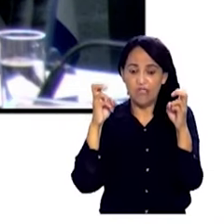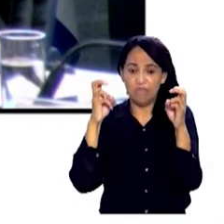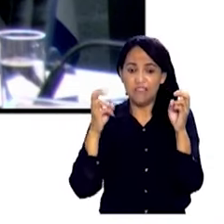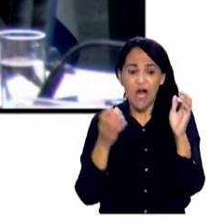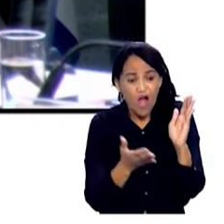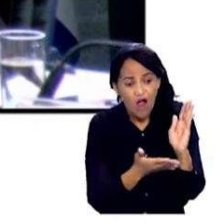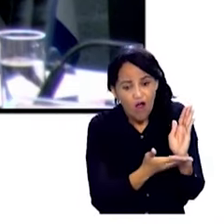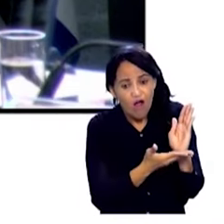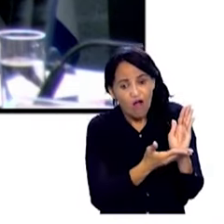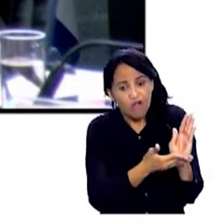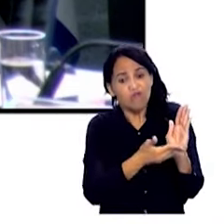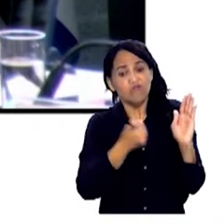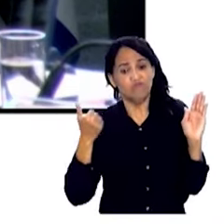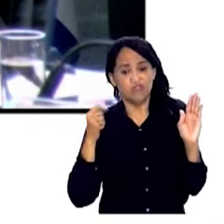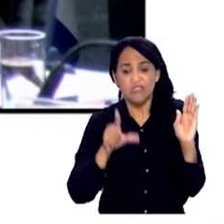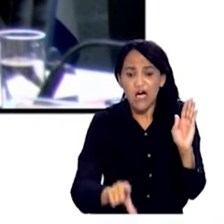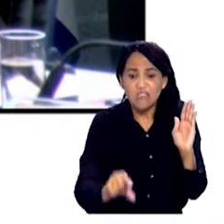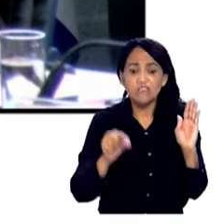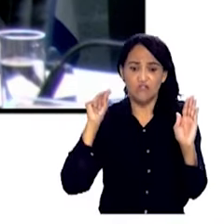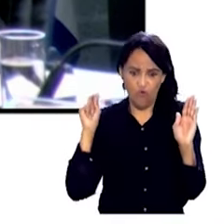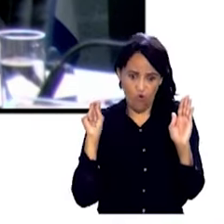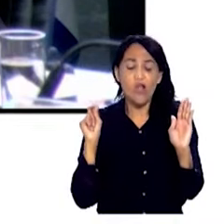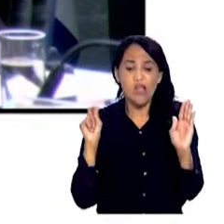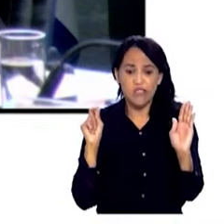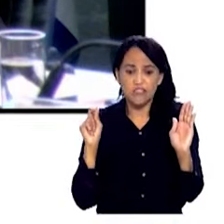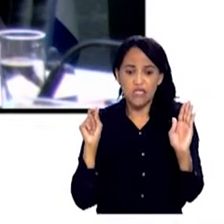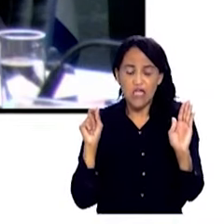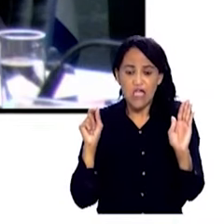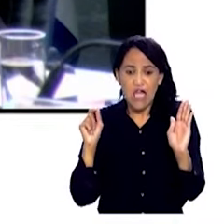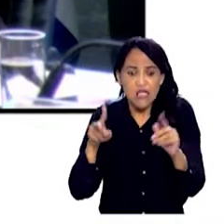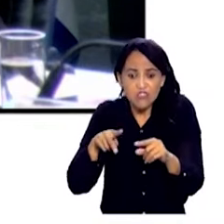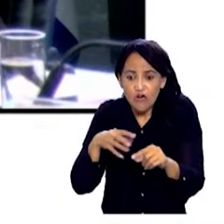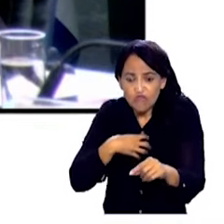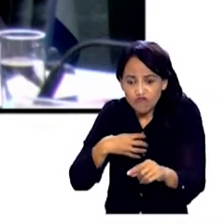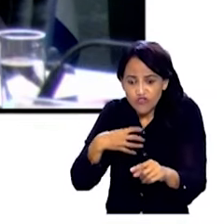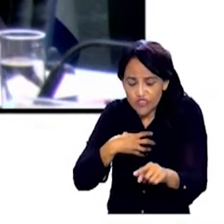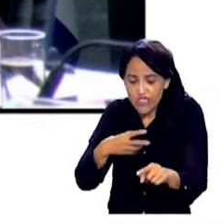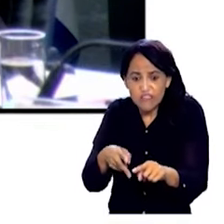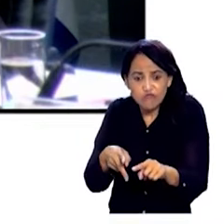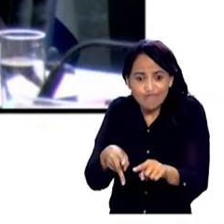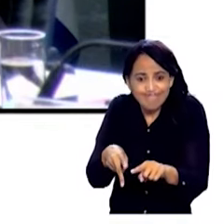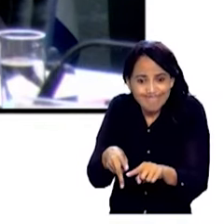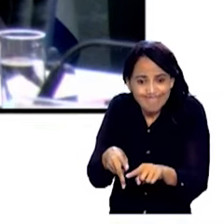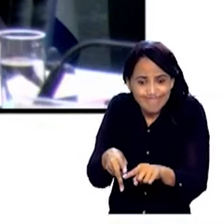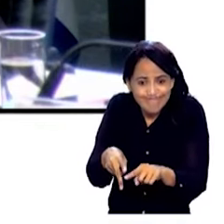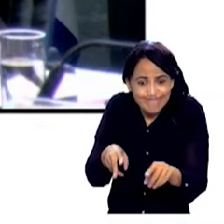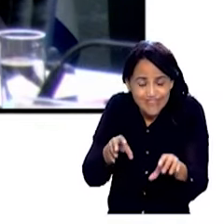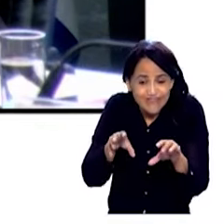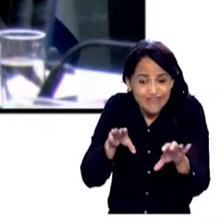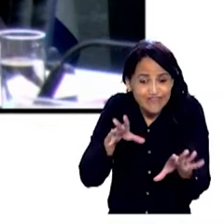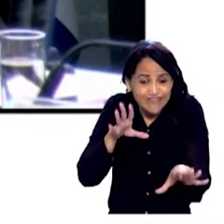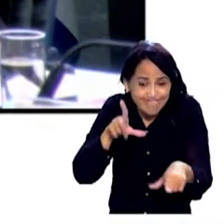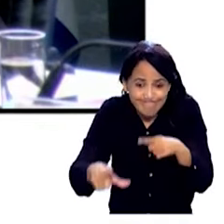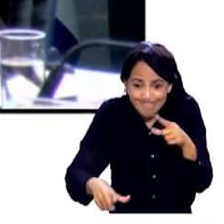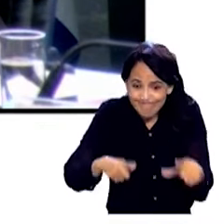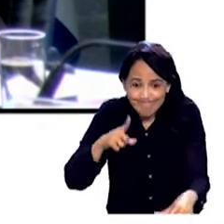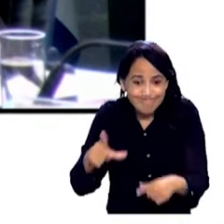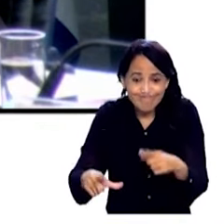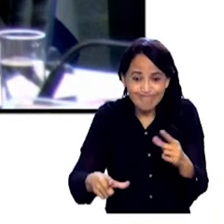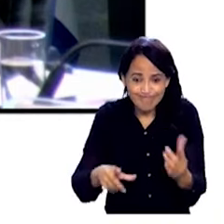dos mecanismos de funcionamento de Uma Corte Suprema ou de Uma Corte de